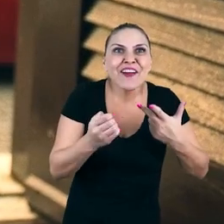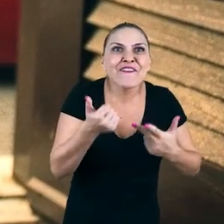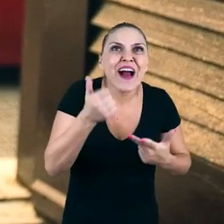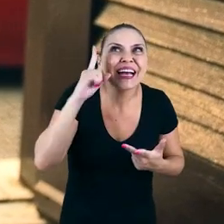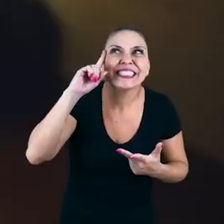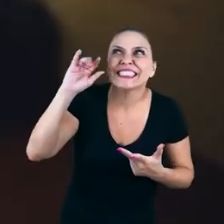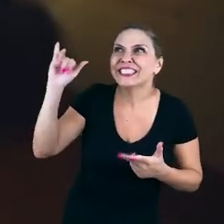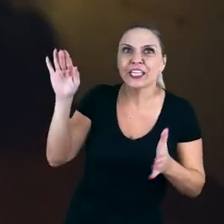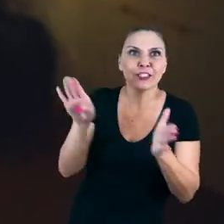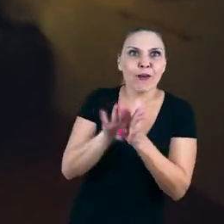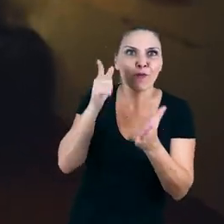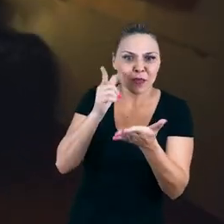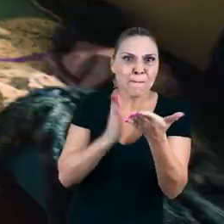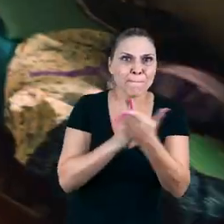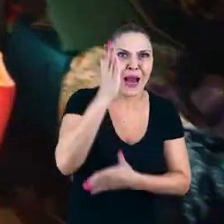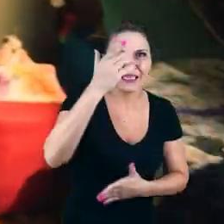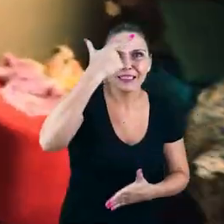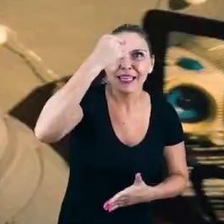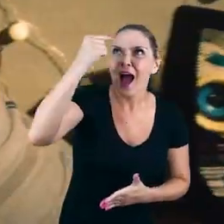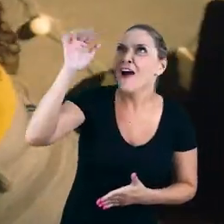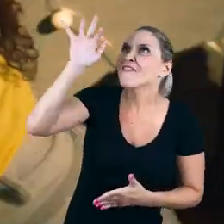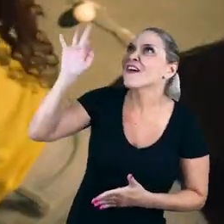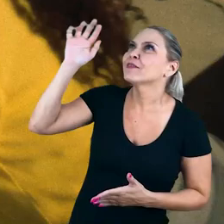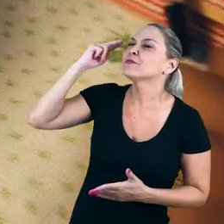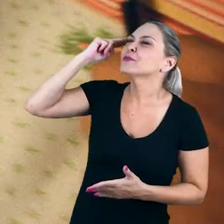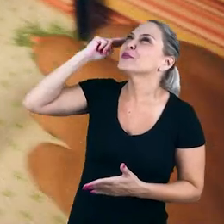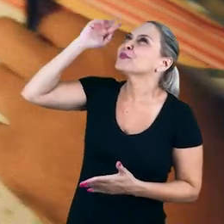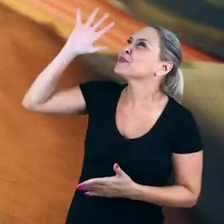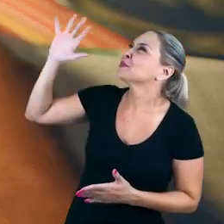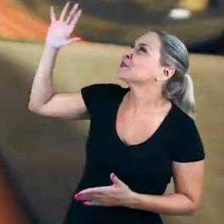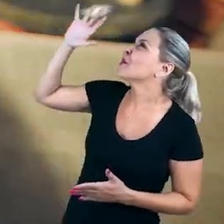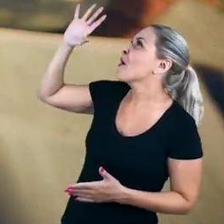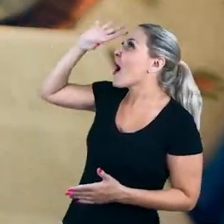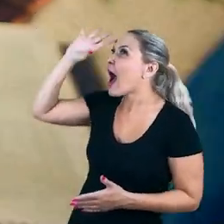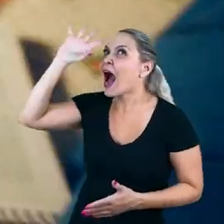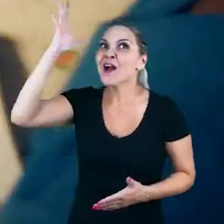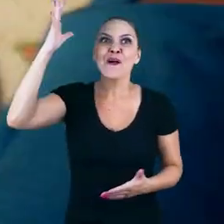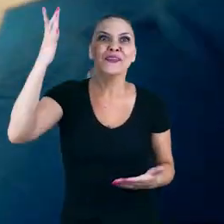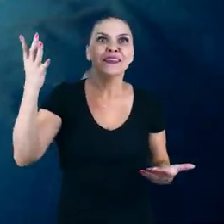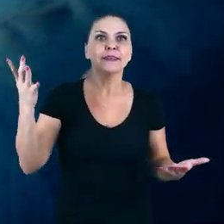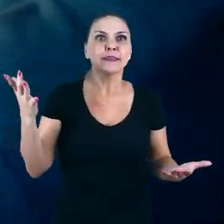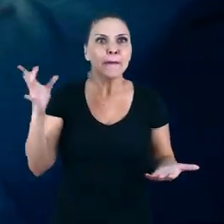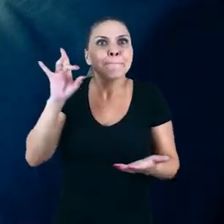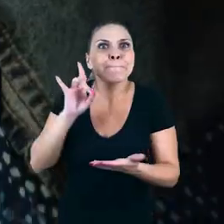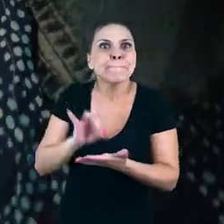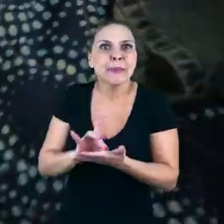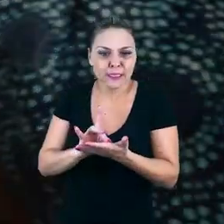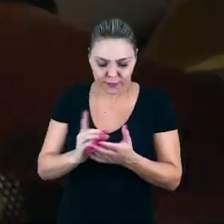Enem está chegando. É o caminho para você ingressar no ensino superior e fazer seu sonho acontecer.